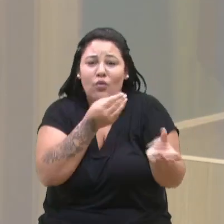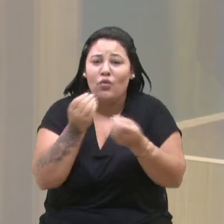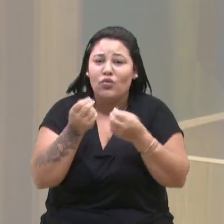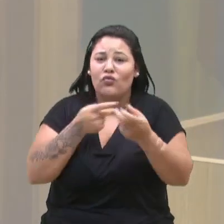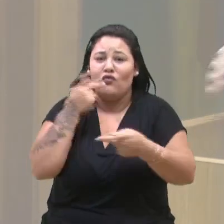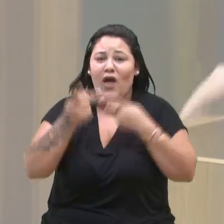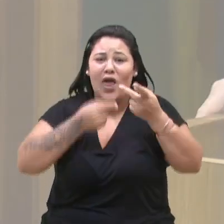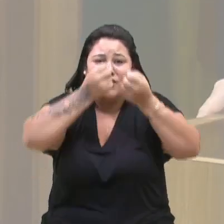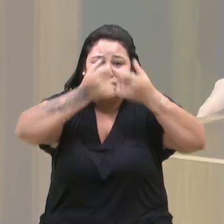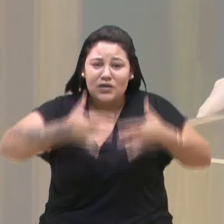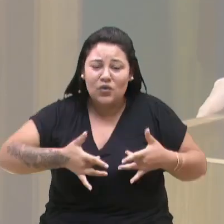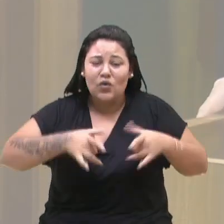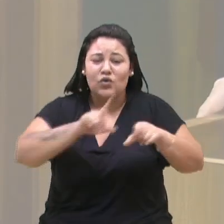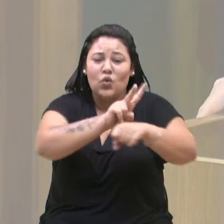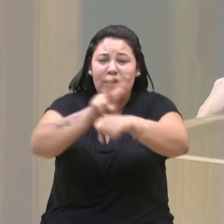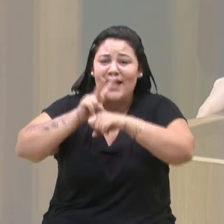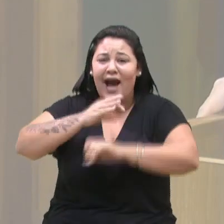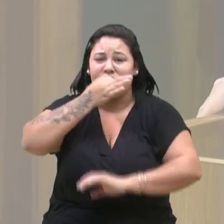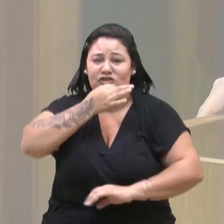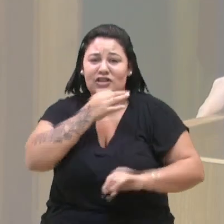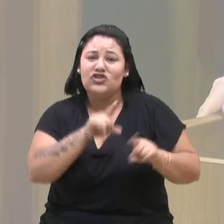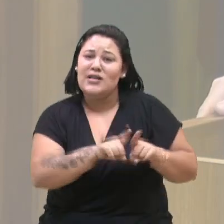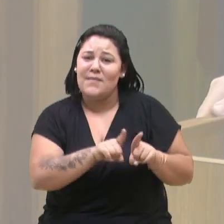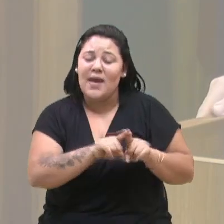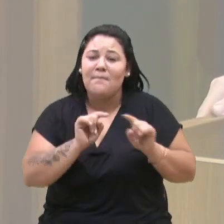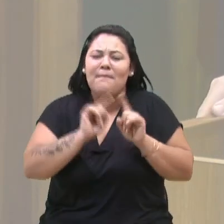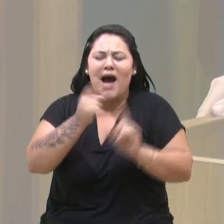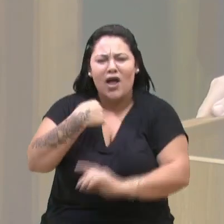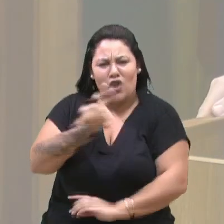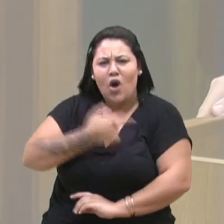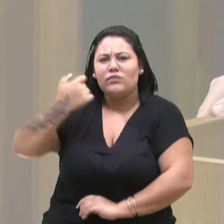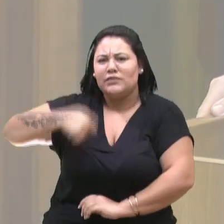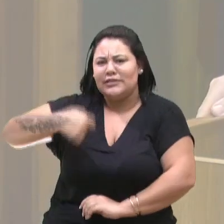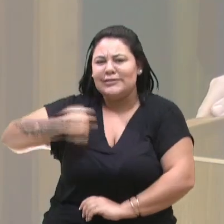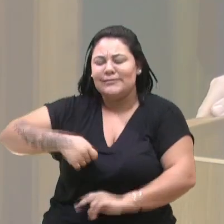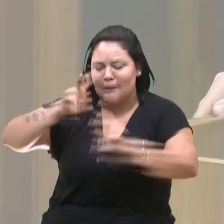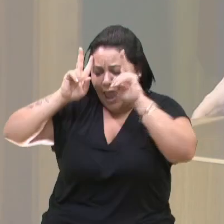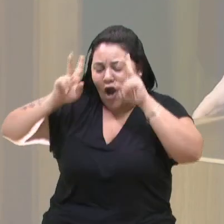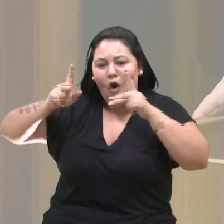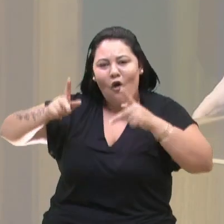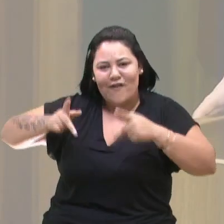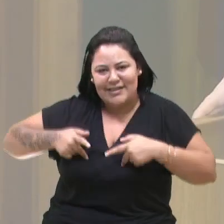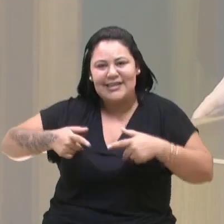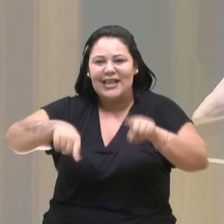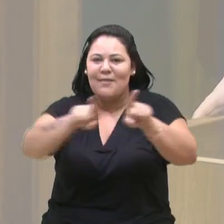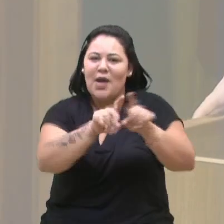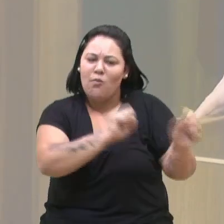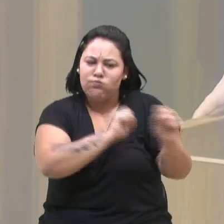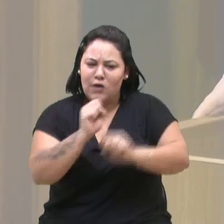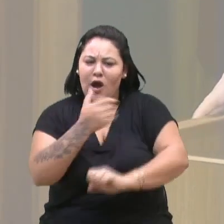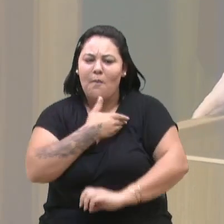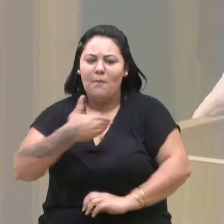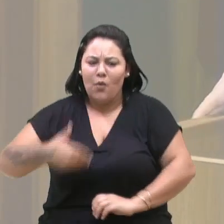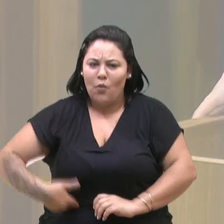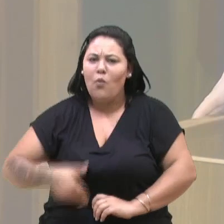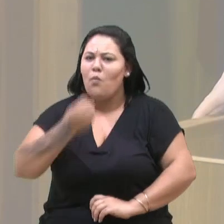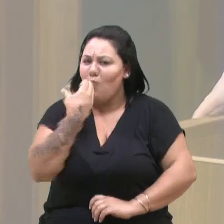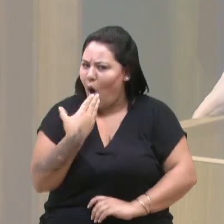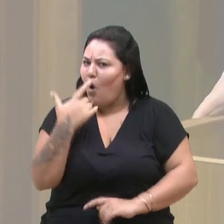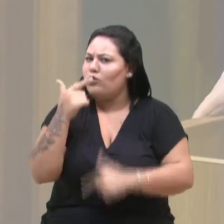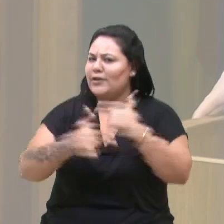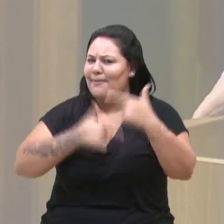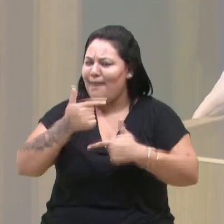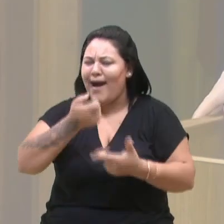da zeladoria, né? Mas nós temos que reconhecer que o poder público está fazendo a